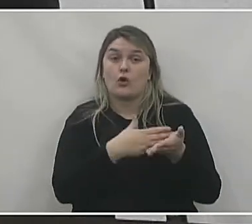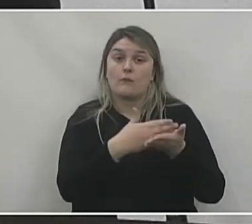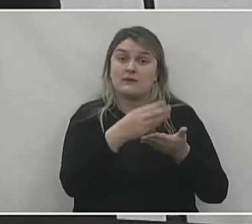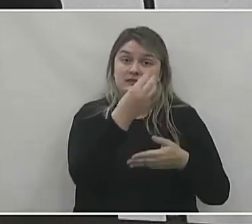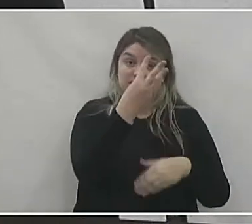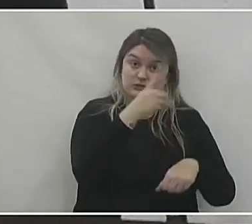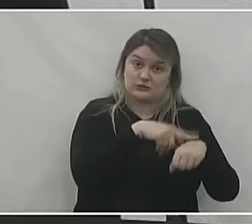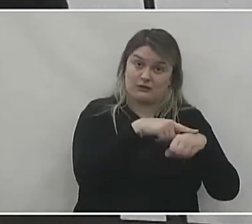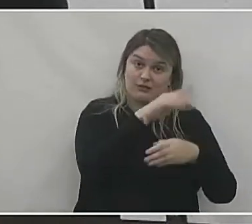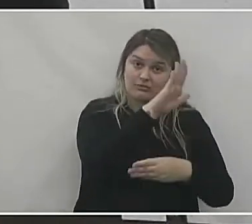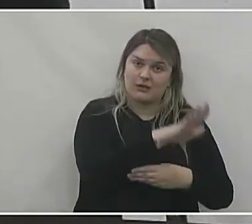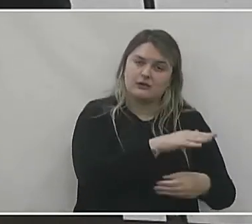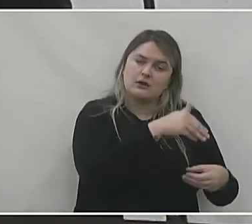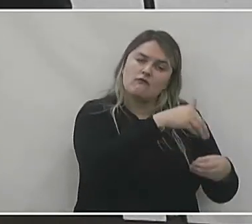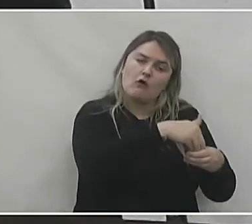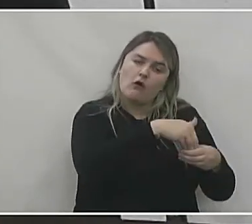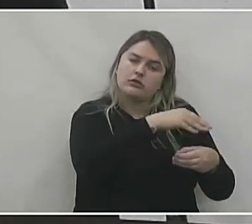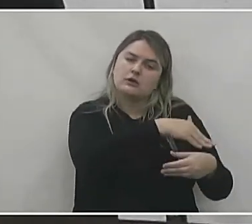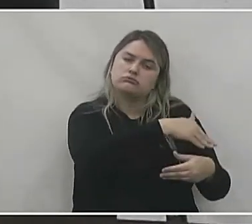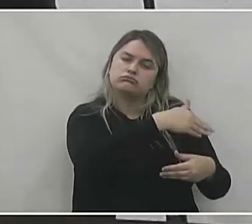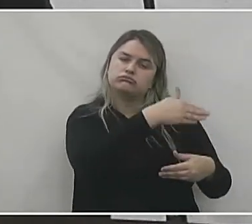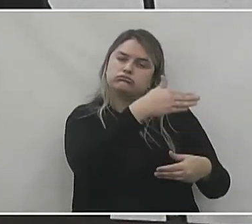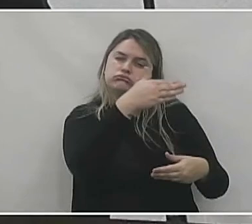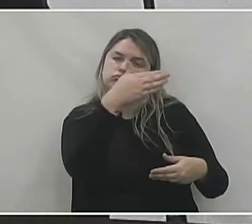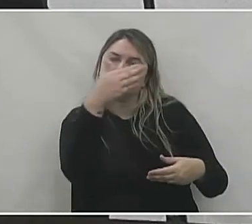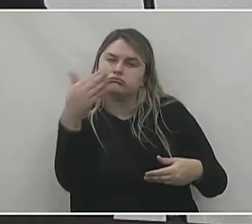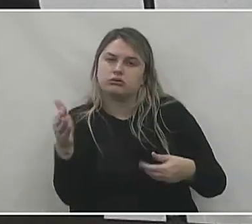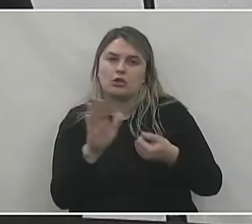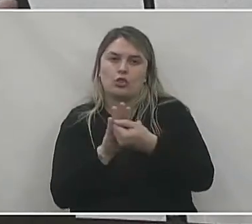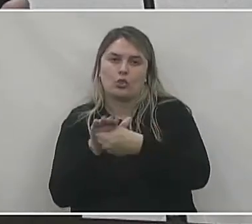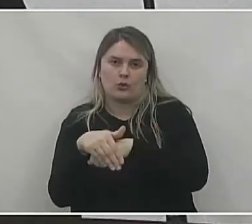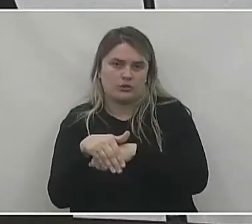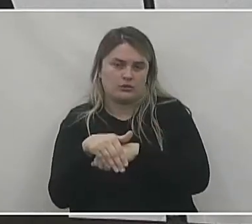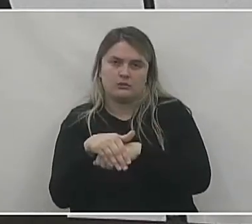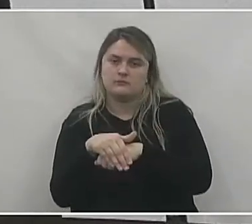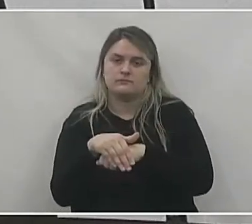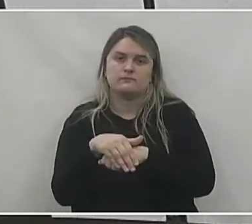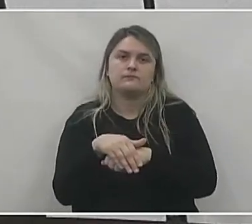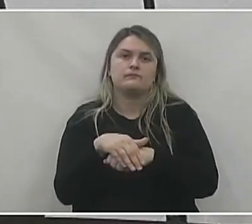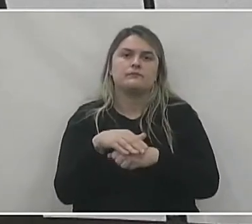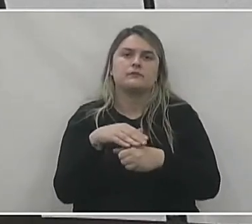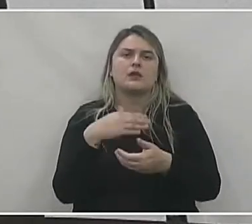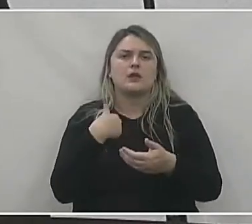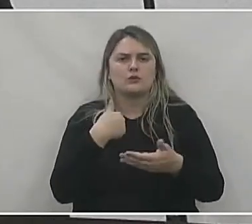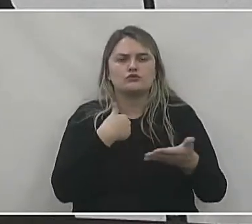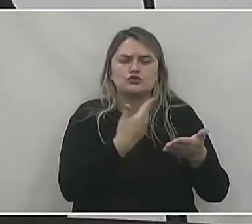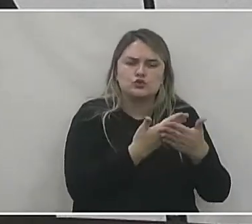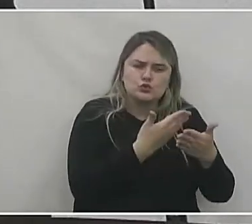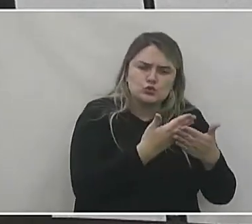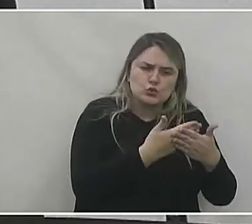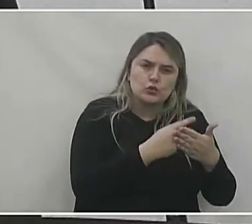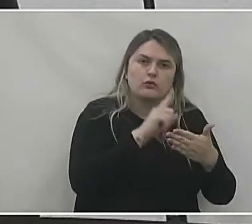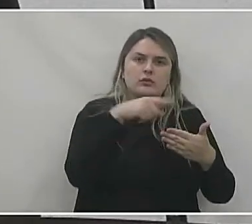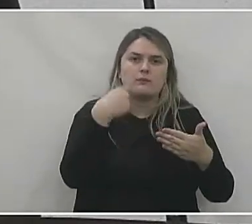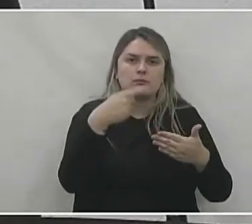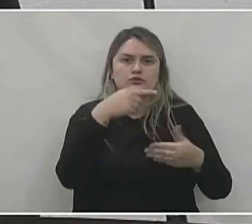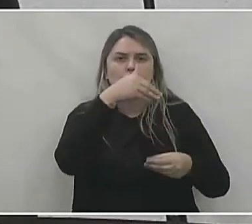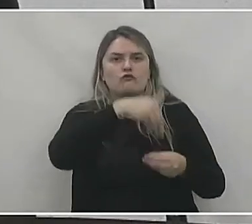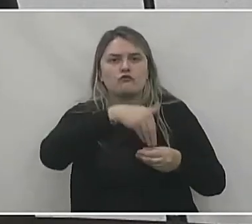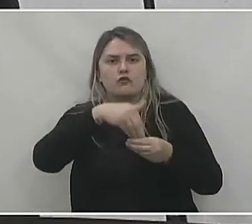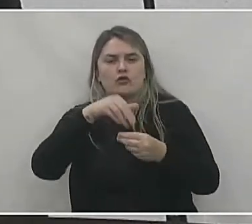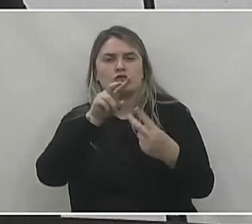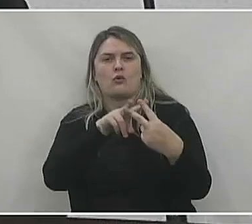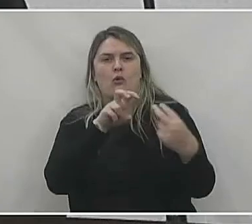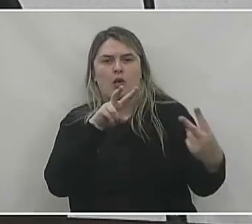15 horas e as votações seguem noite adentro. A noite anterior eu estudo os projetos e depois voto online.